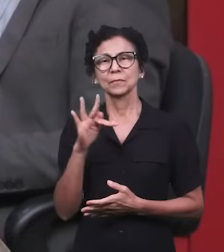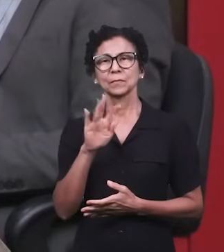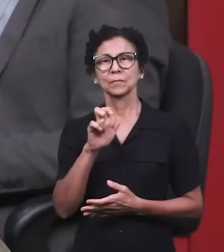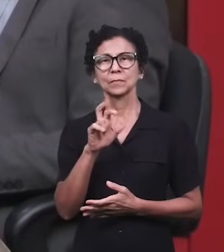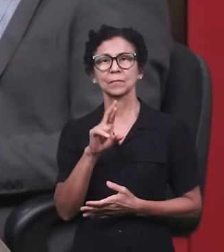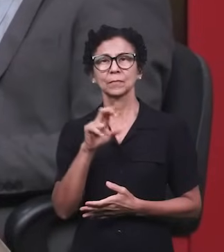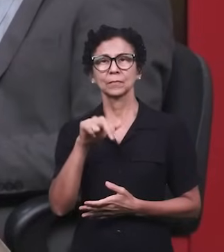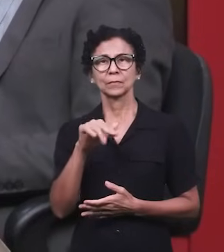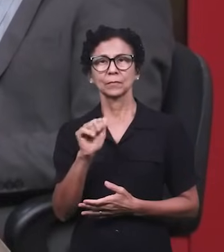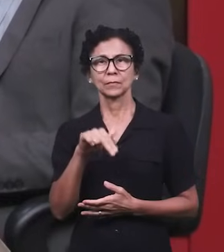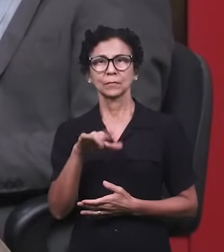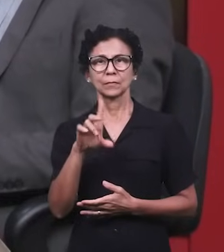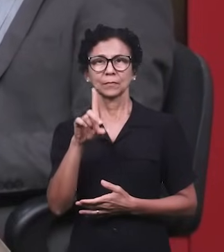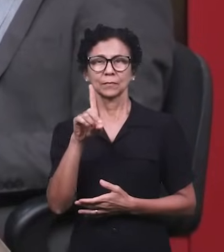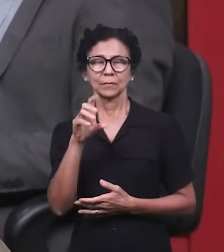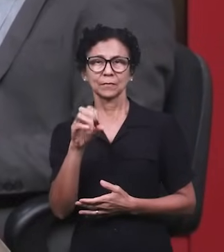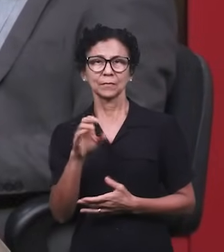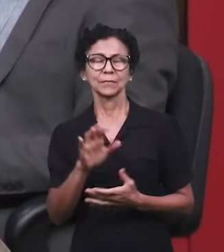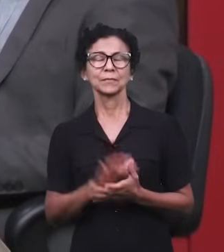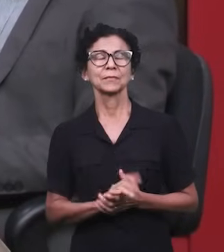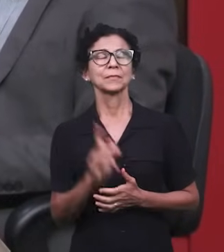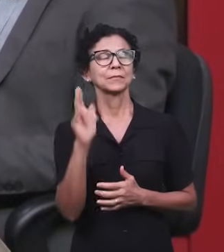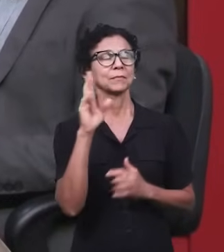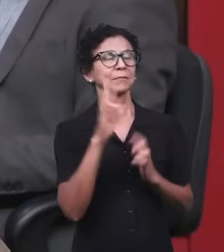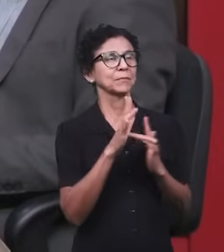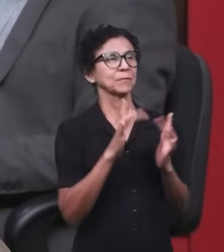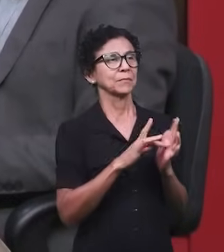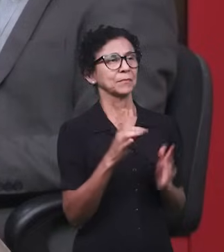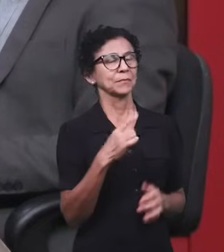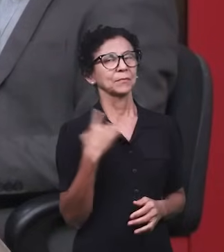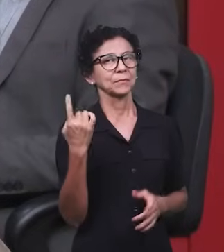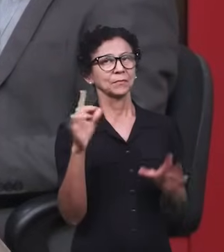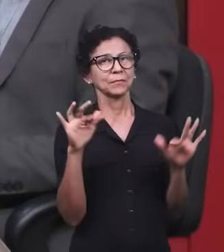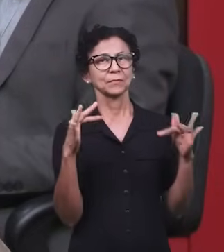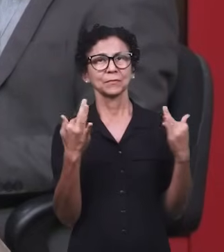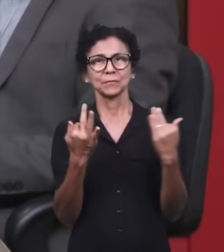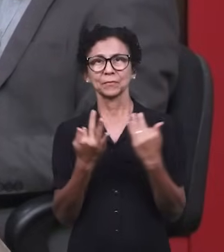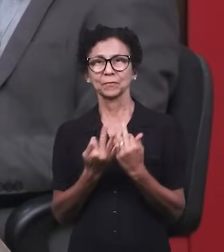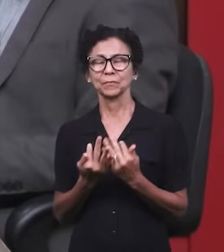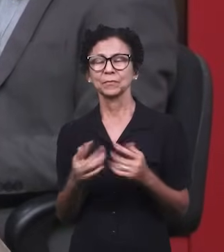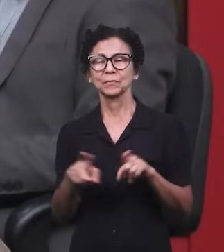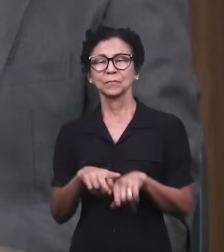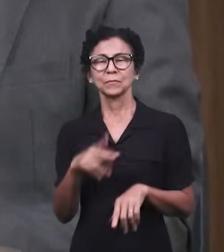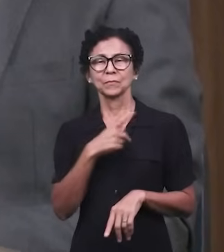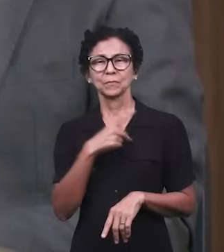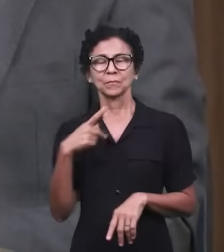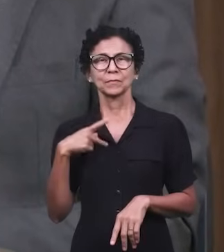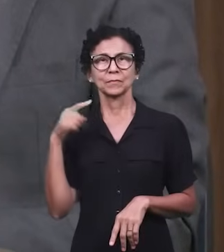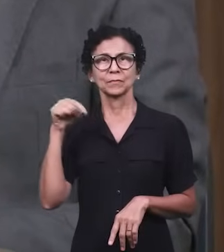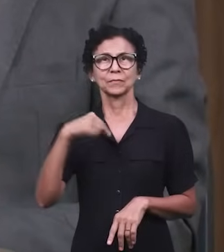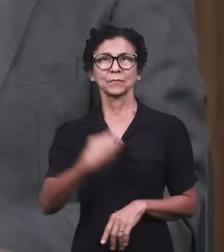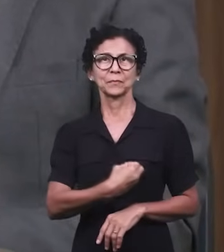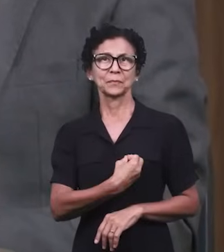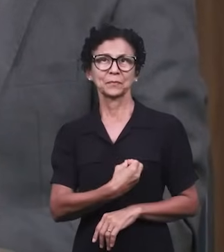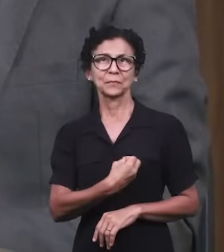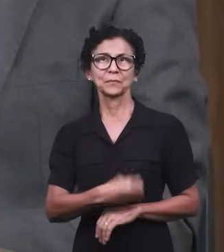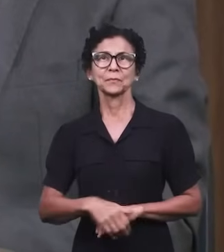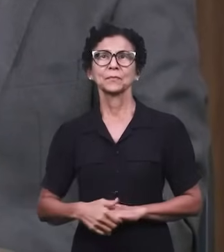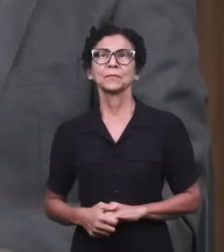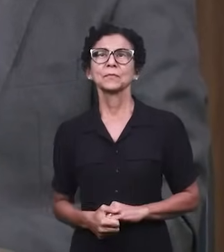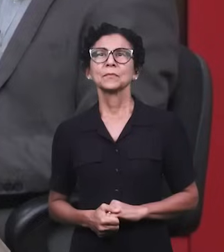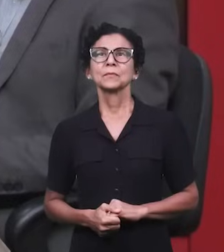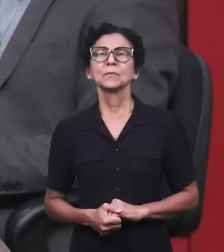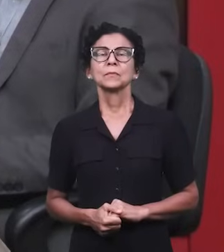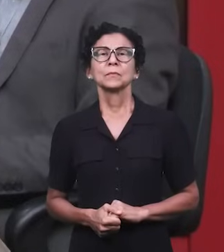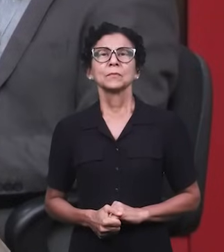bem-vindo. Pai do Senhor Josias, Pai do Senhor pastores, Pai do Senhor a todas as famílias que estão conosco, participando aqui deste programa.